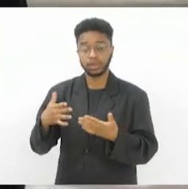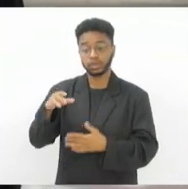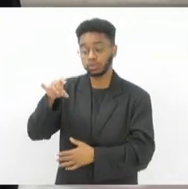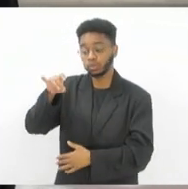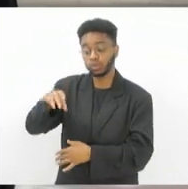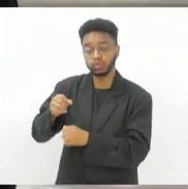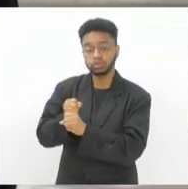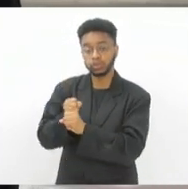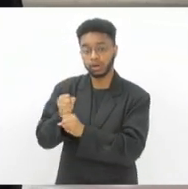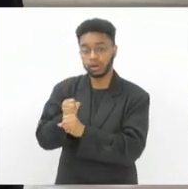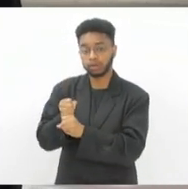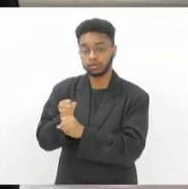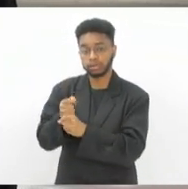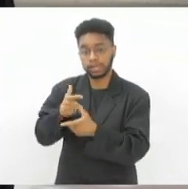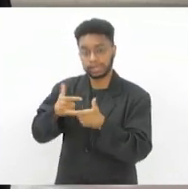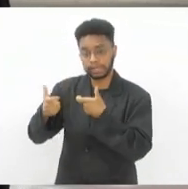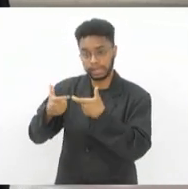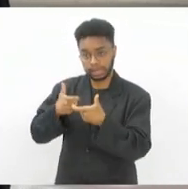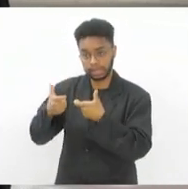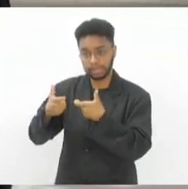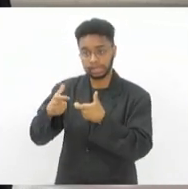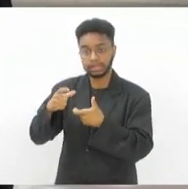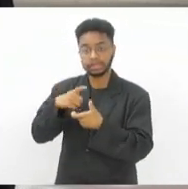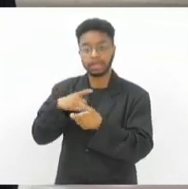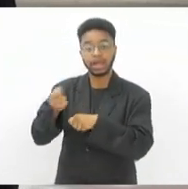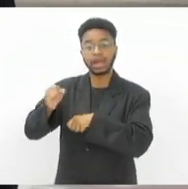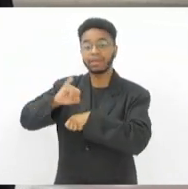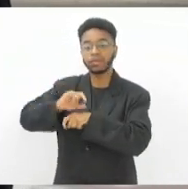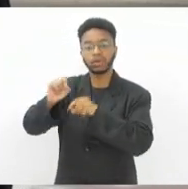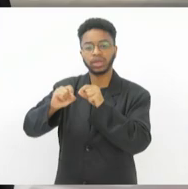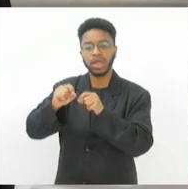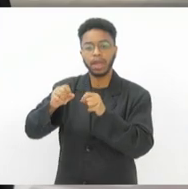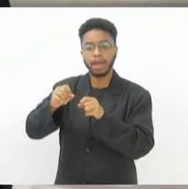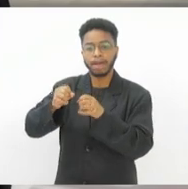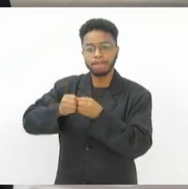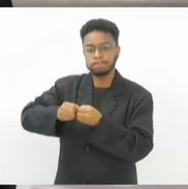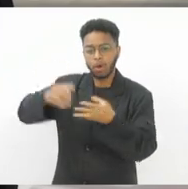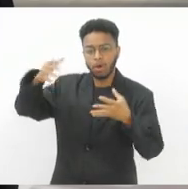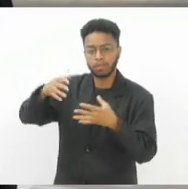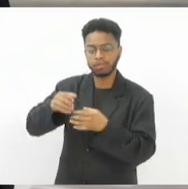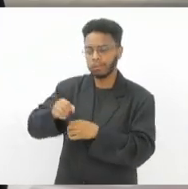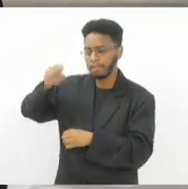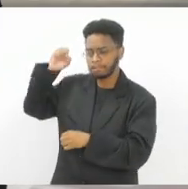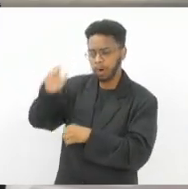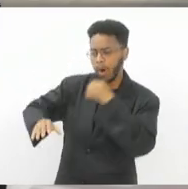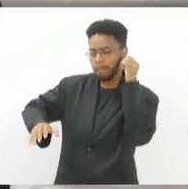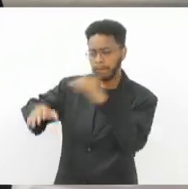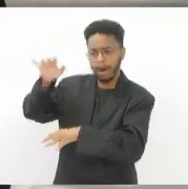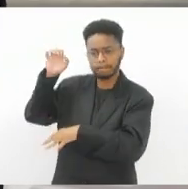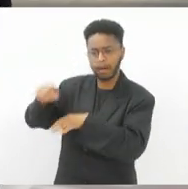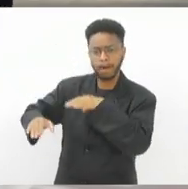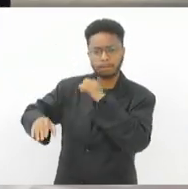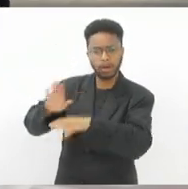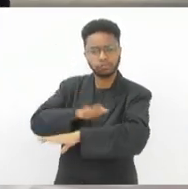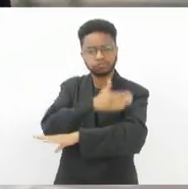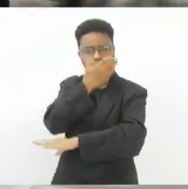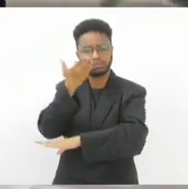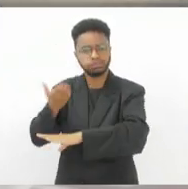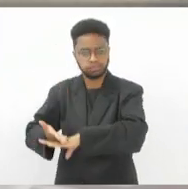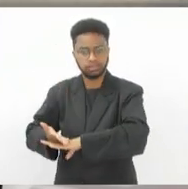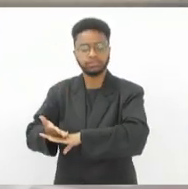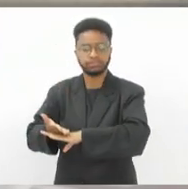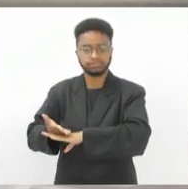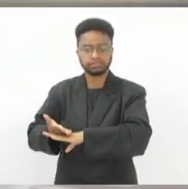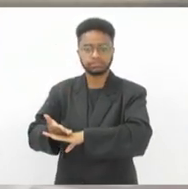ano, Bucareste, a capital, era bombardeada de dia e de noite.